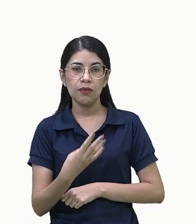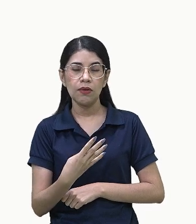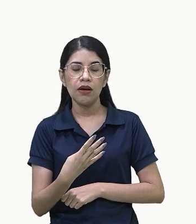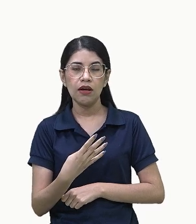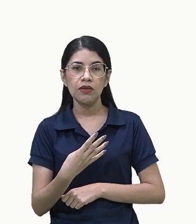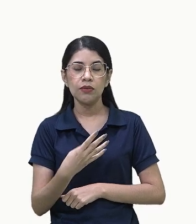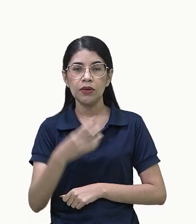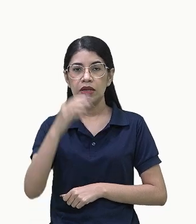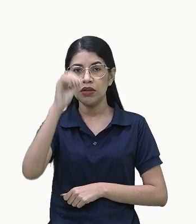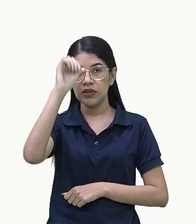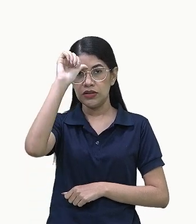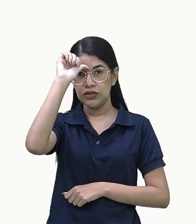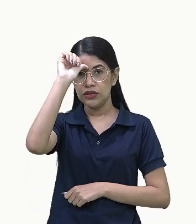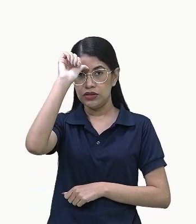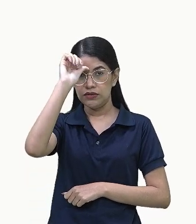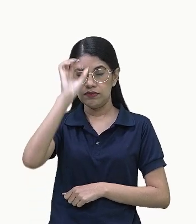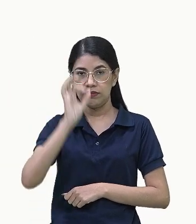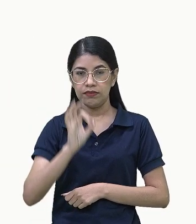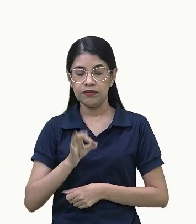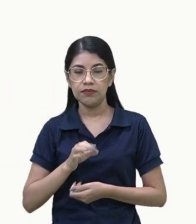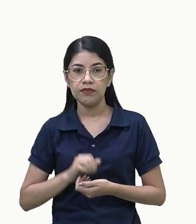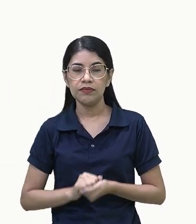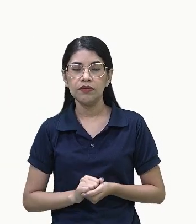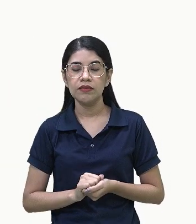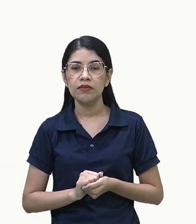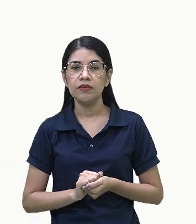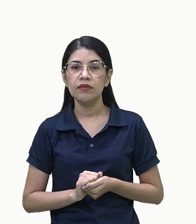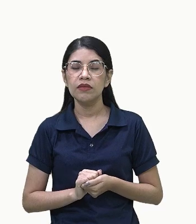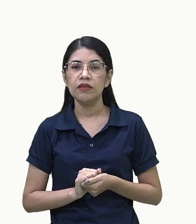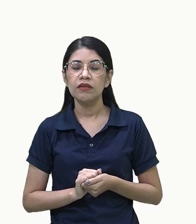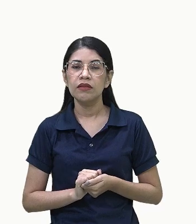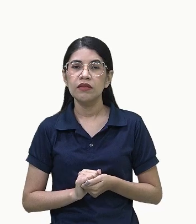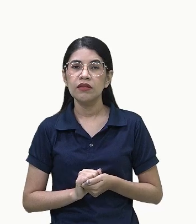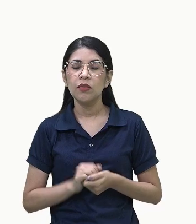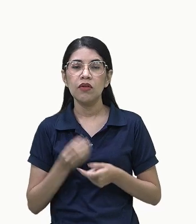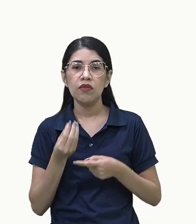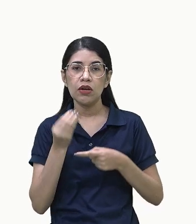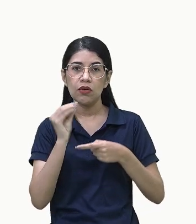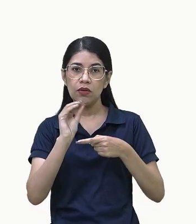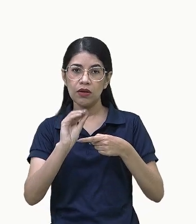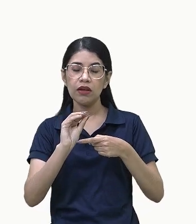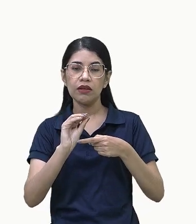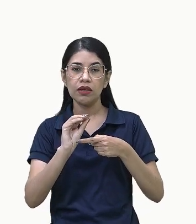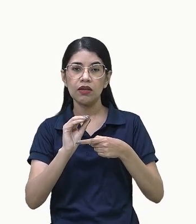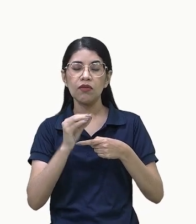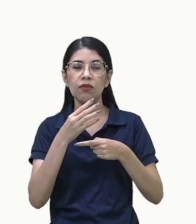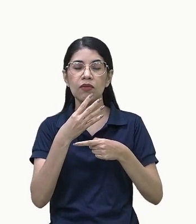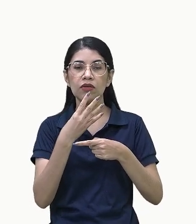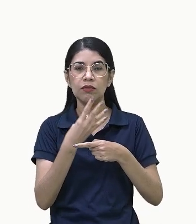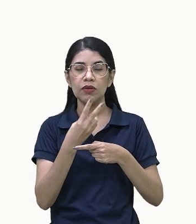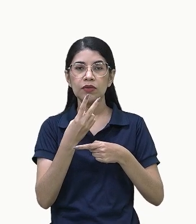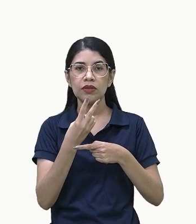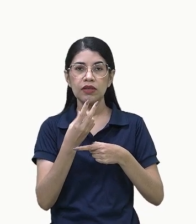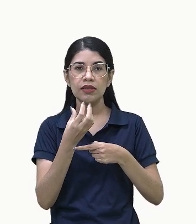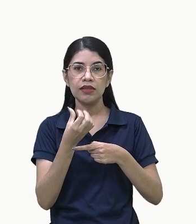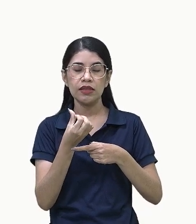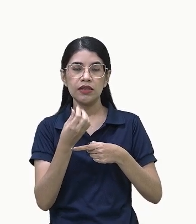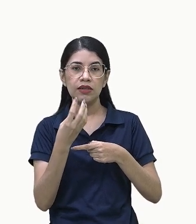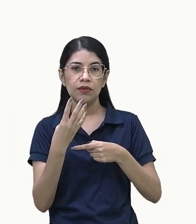4.264 indianos. Então, esse valor é justamente o valor que vai vir aqui em cima,